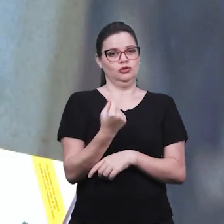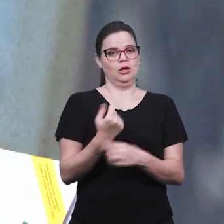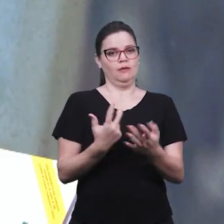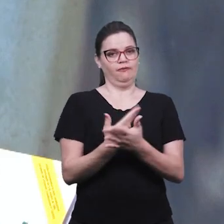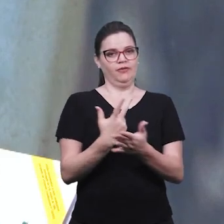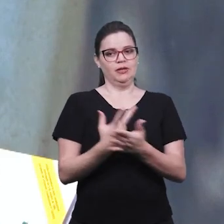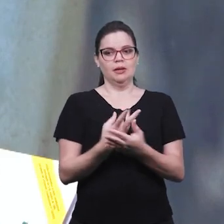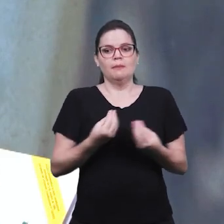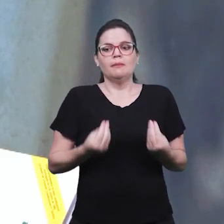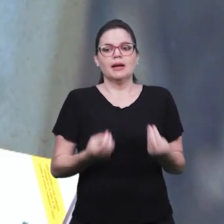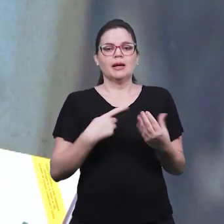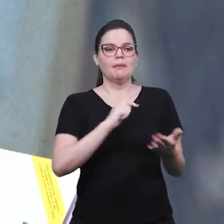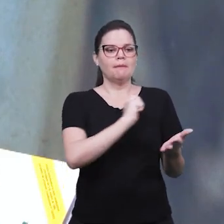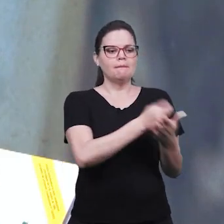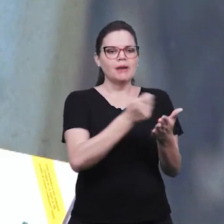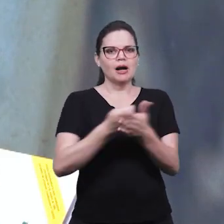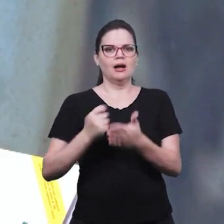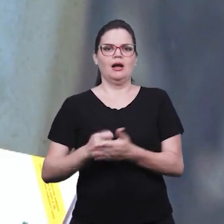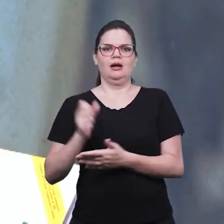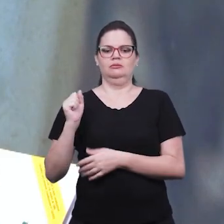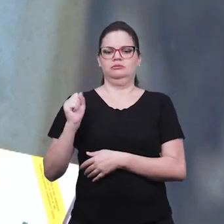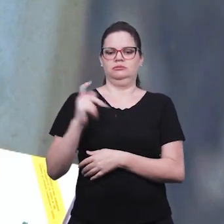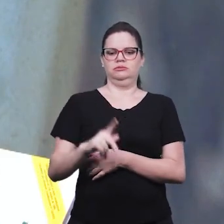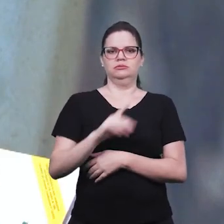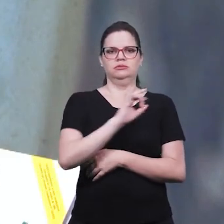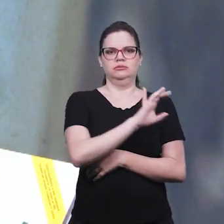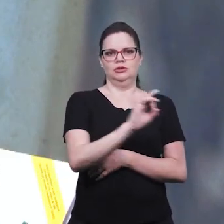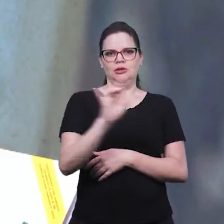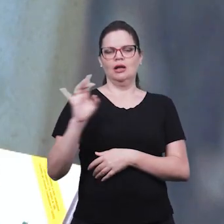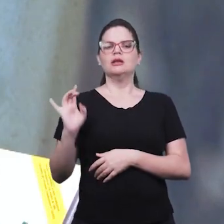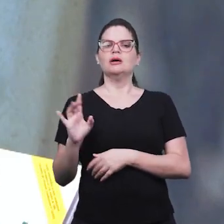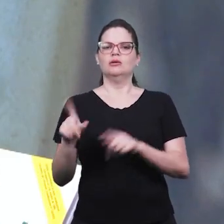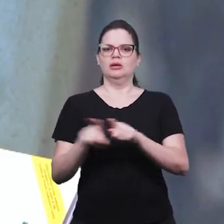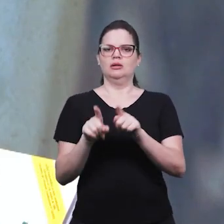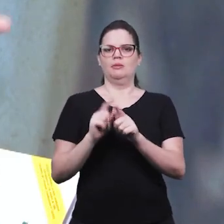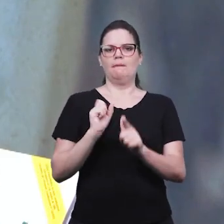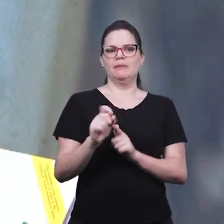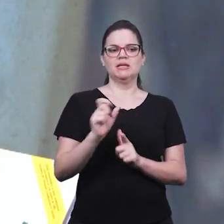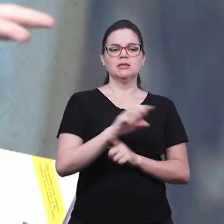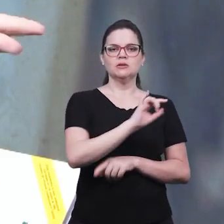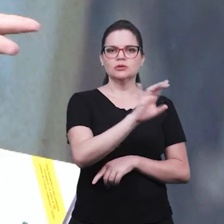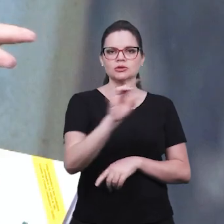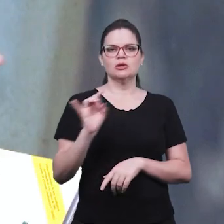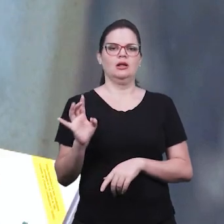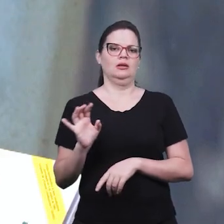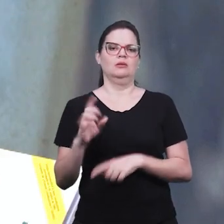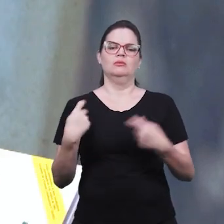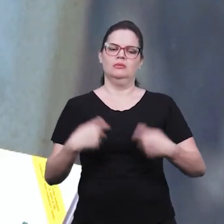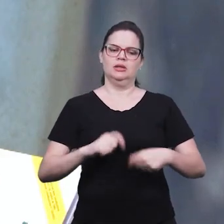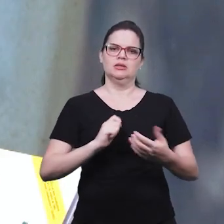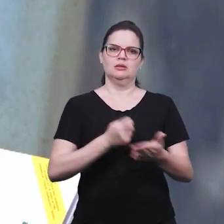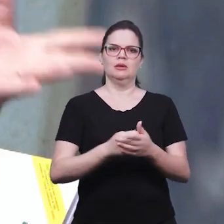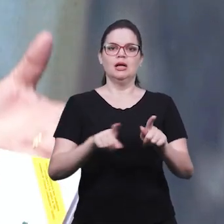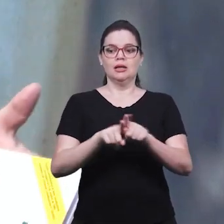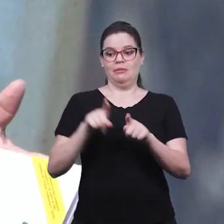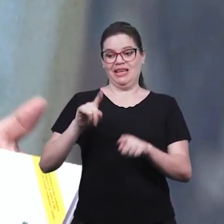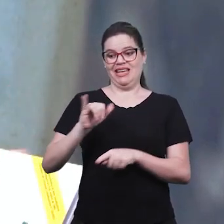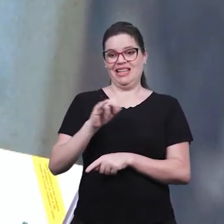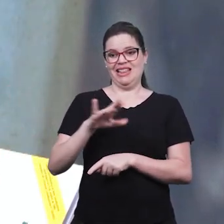financeiro para poder pagar as aposentadorias, as pensões, na parte do INSS, essa